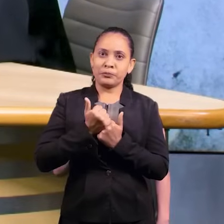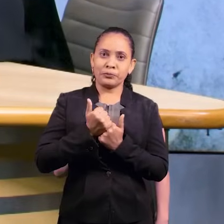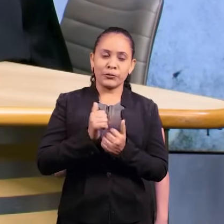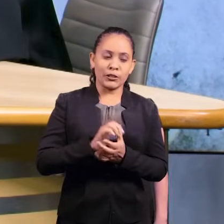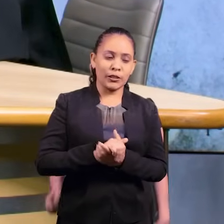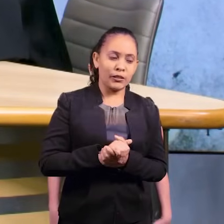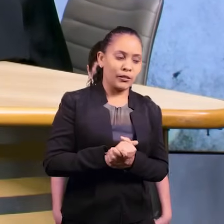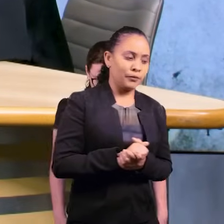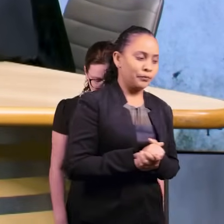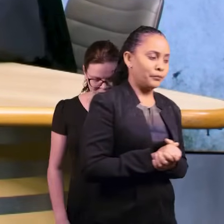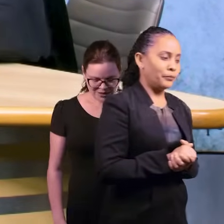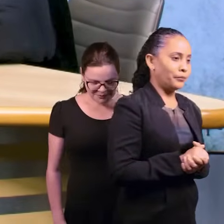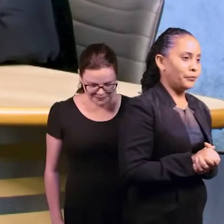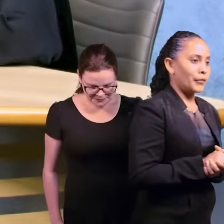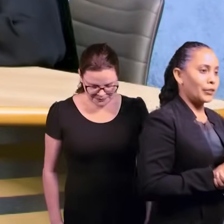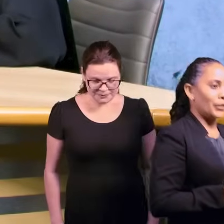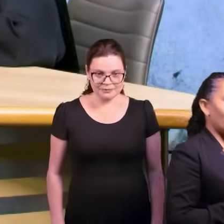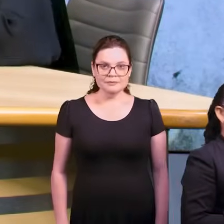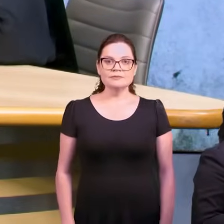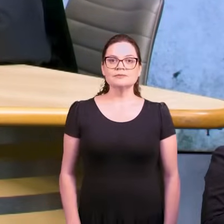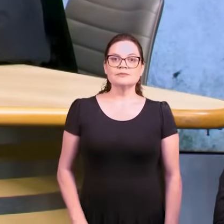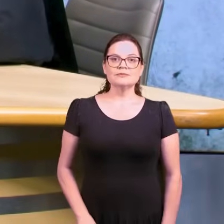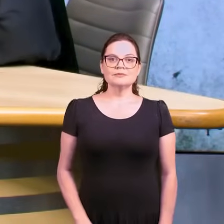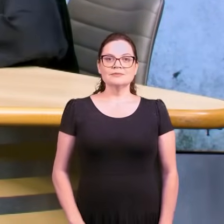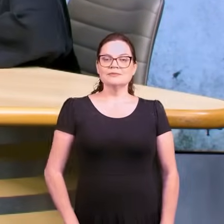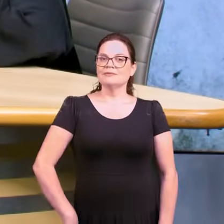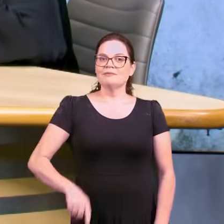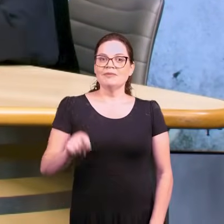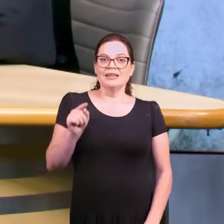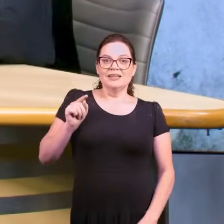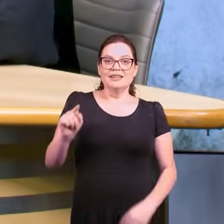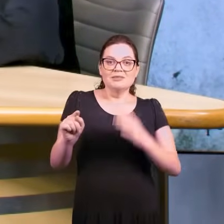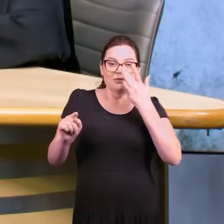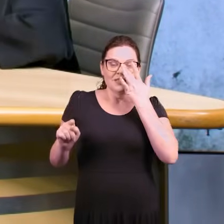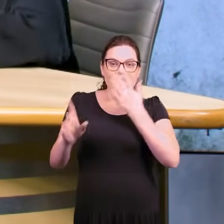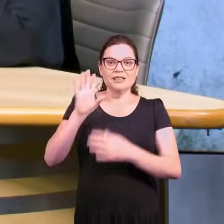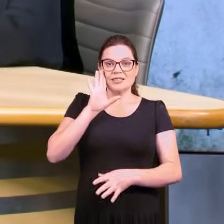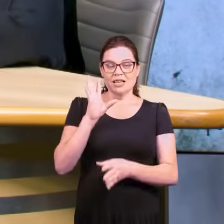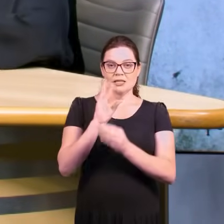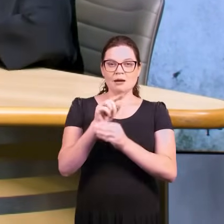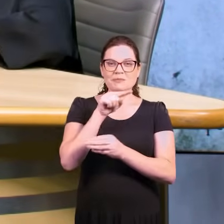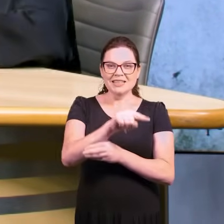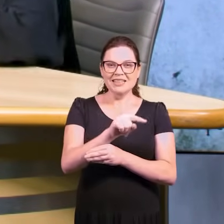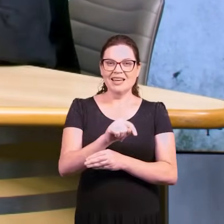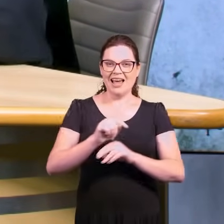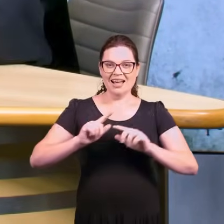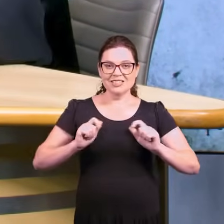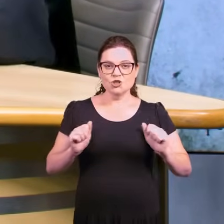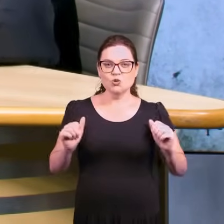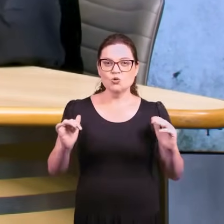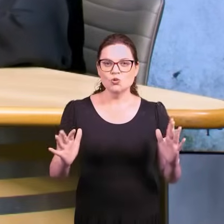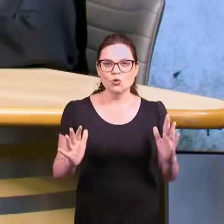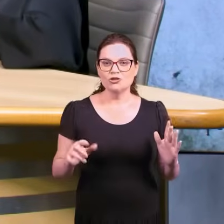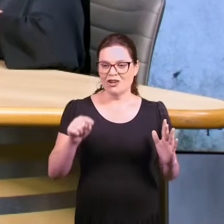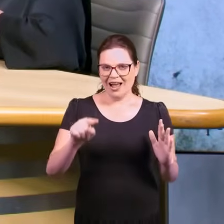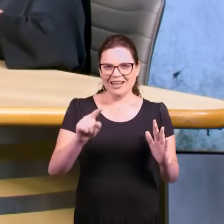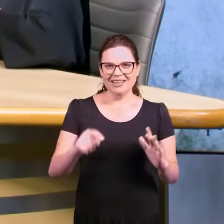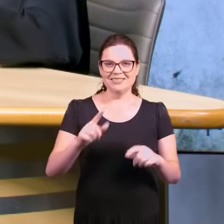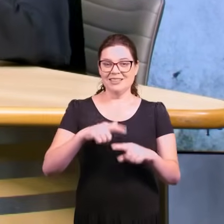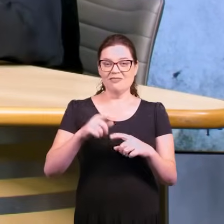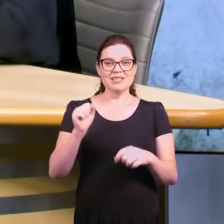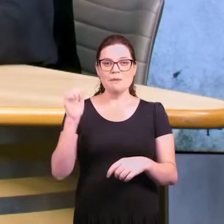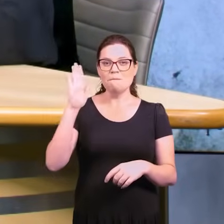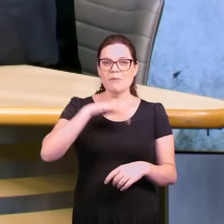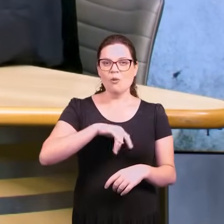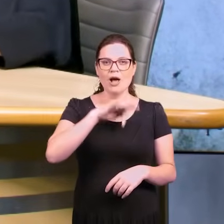né? Você causa mal a si mesmo. E aquilo ali vai criando lugar para o adversário ir tomando conta de você.